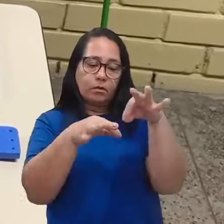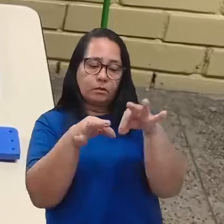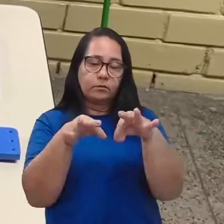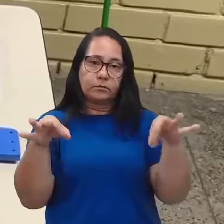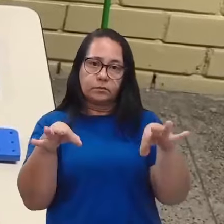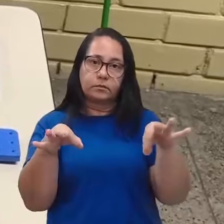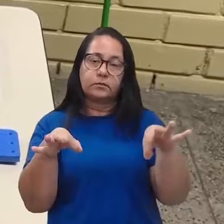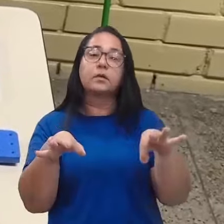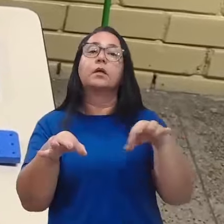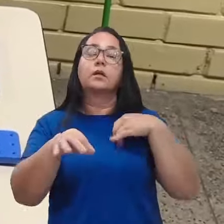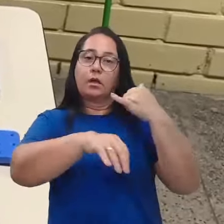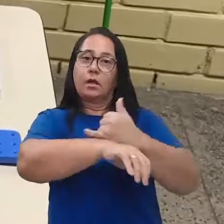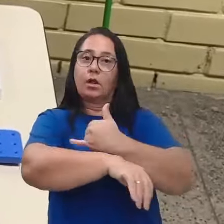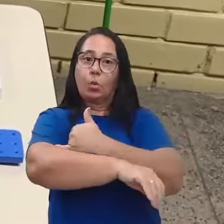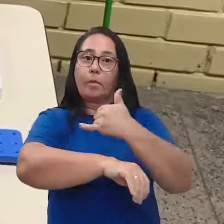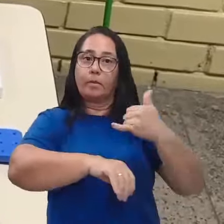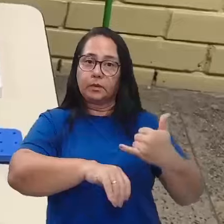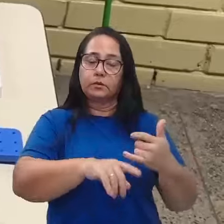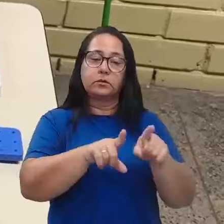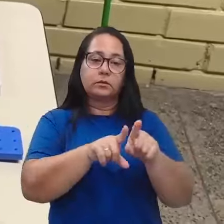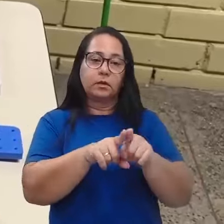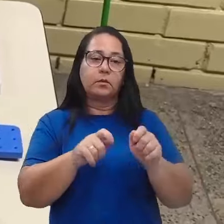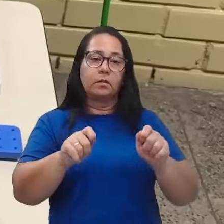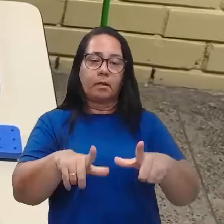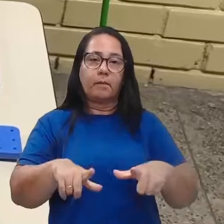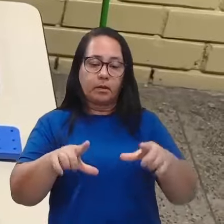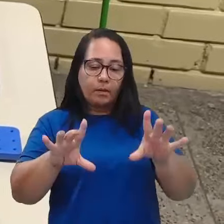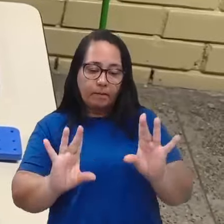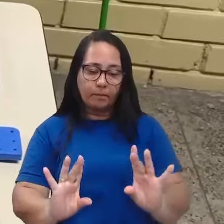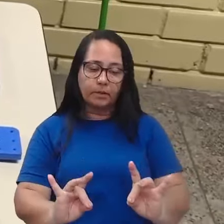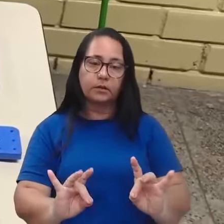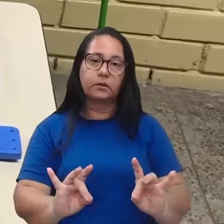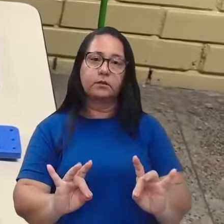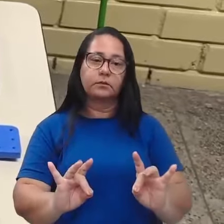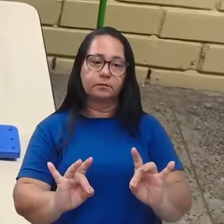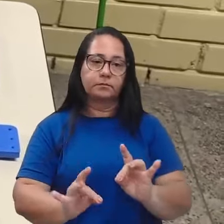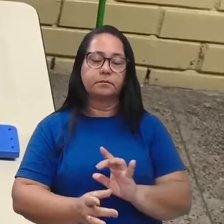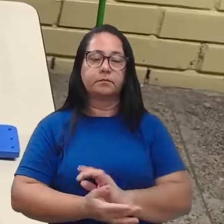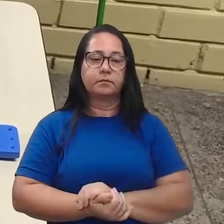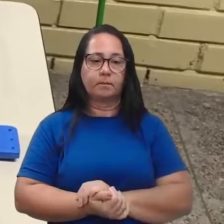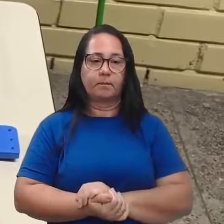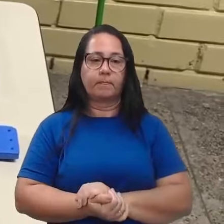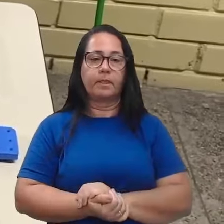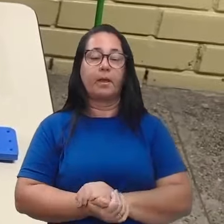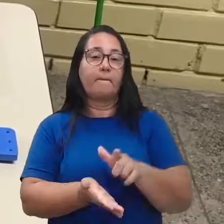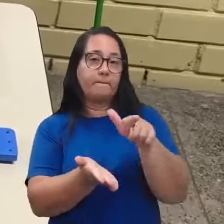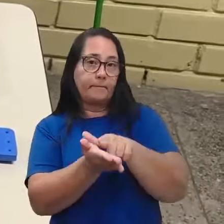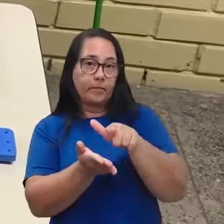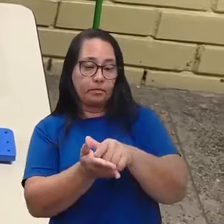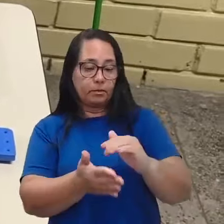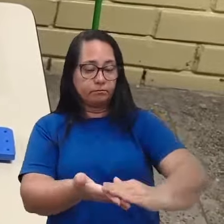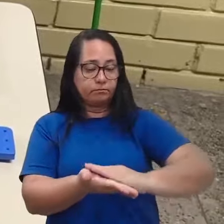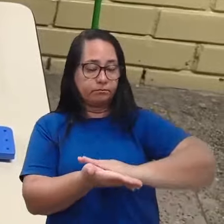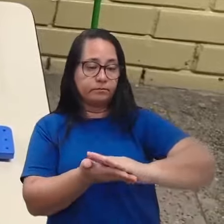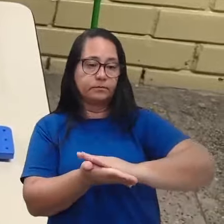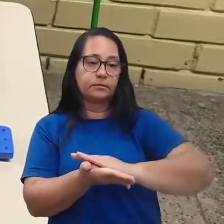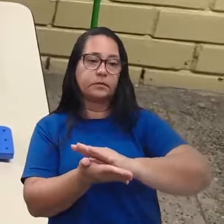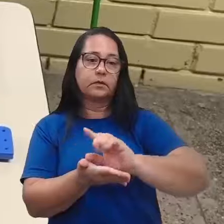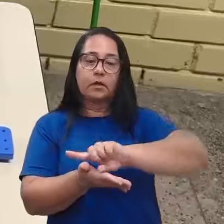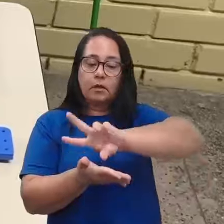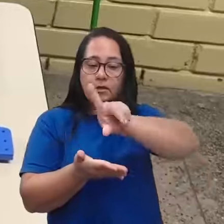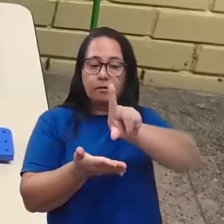alumínio, então, ela é colocada aqui, presa nessa prancheta. O papel fica ao meio. E no